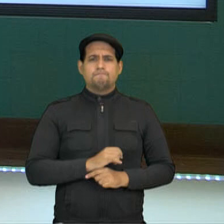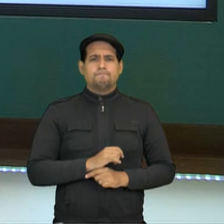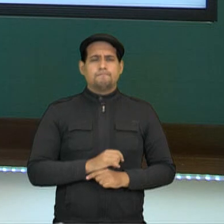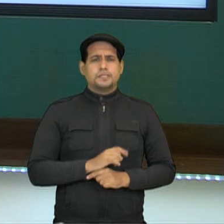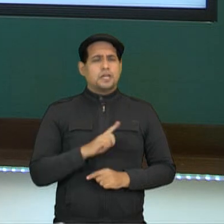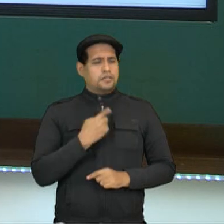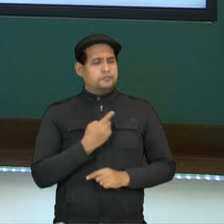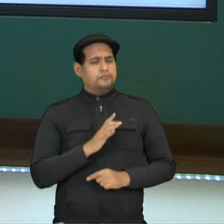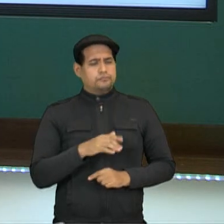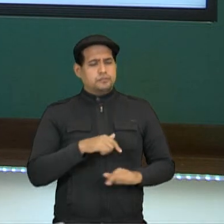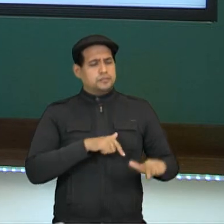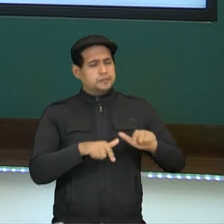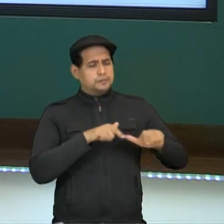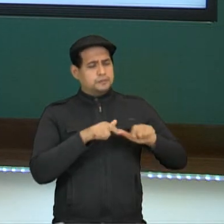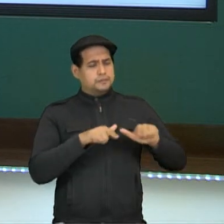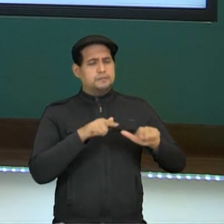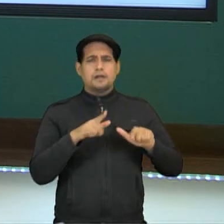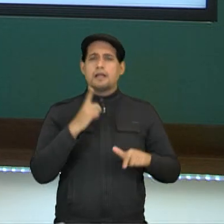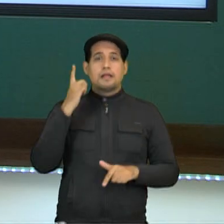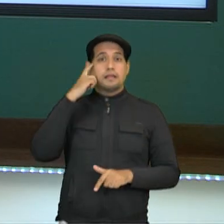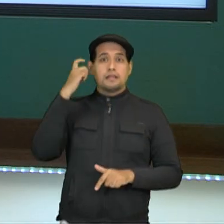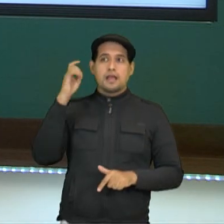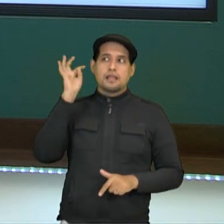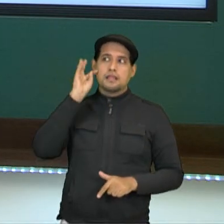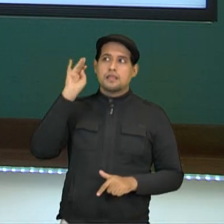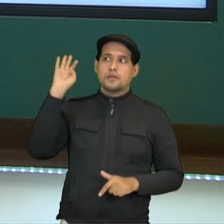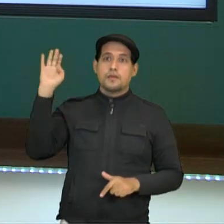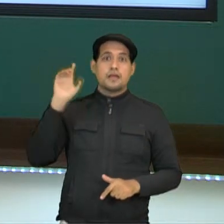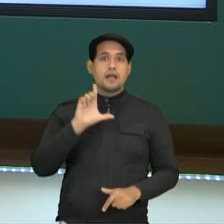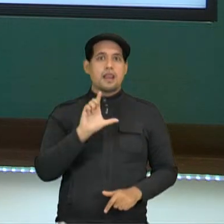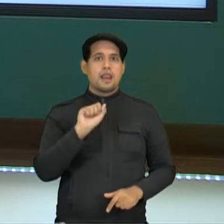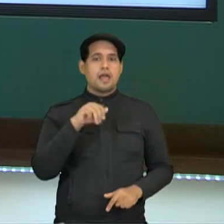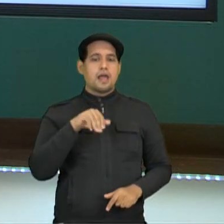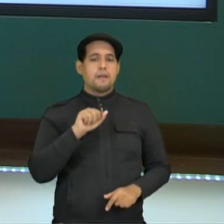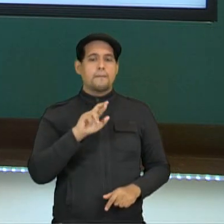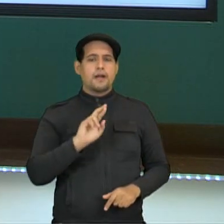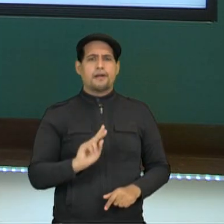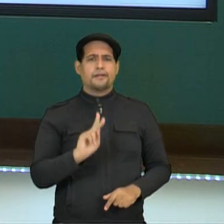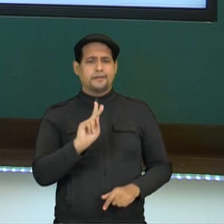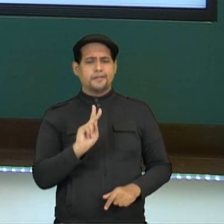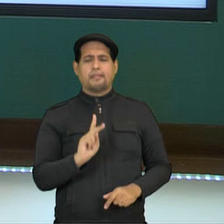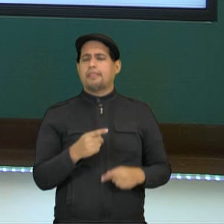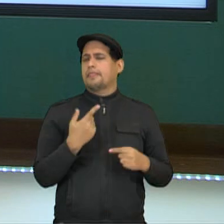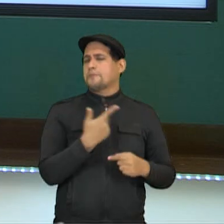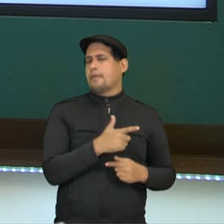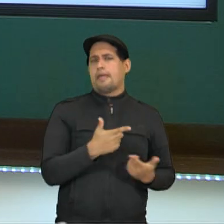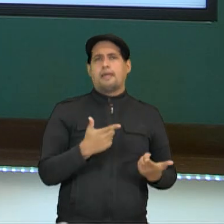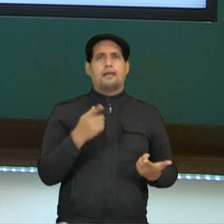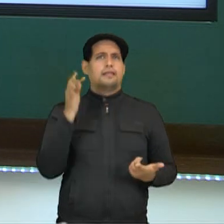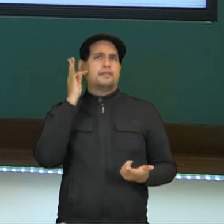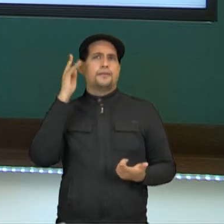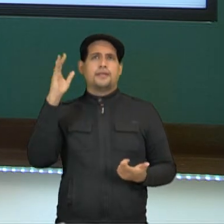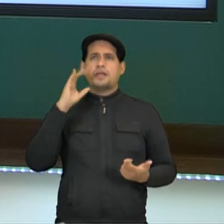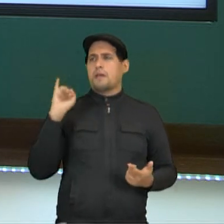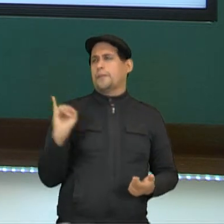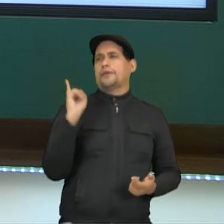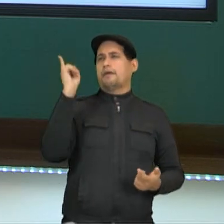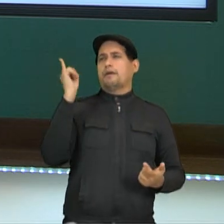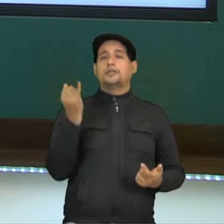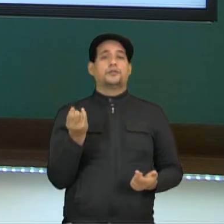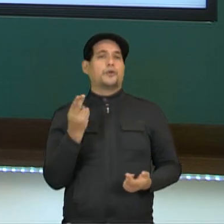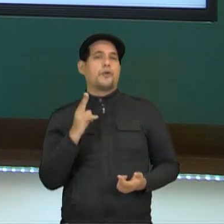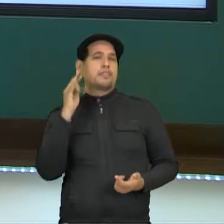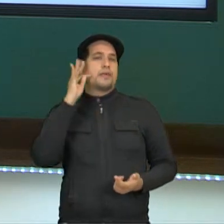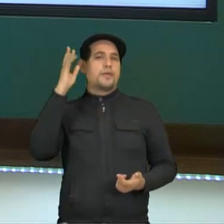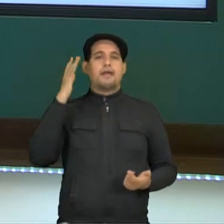gente trabalha tanto a ideia de que as teorias lamarquistas não são teorias relevantes,